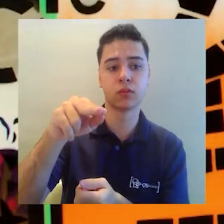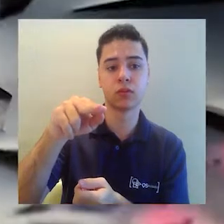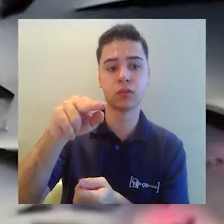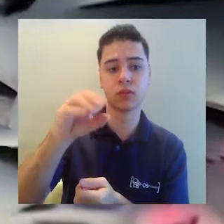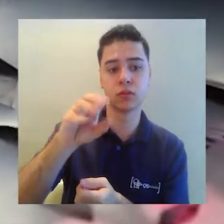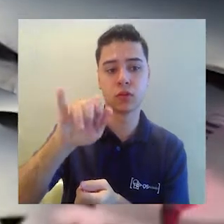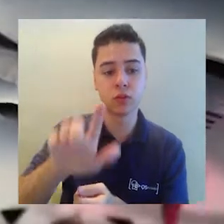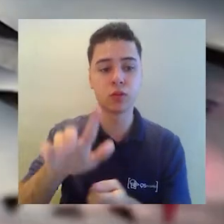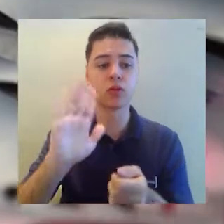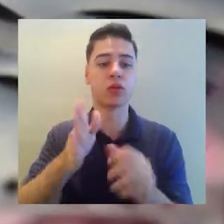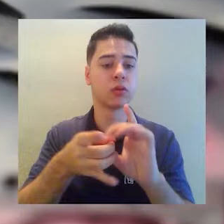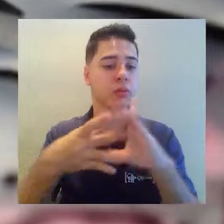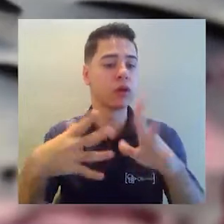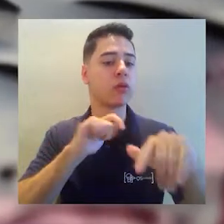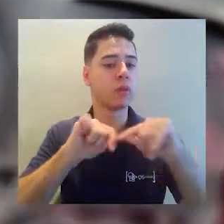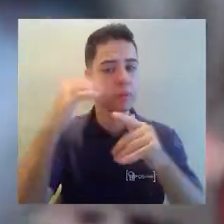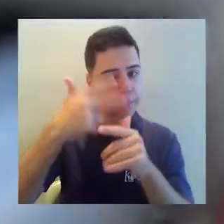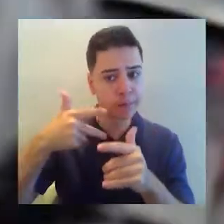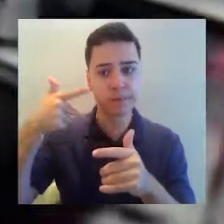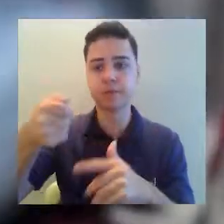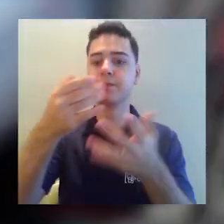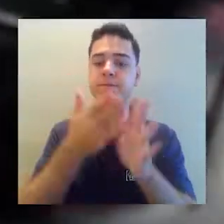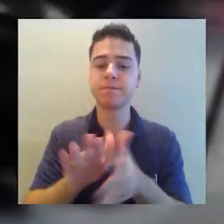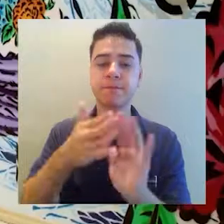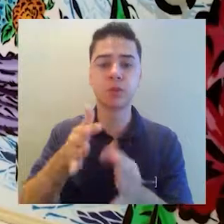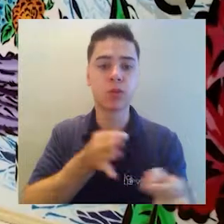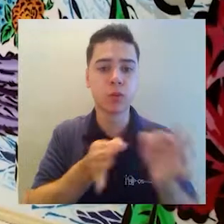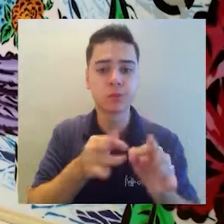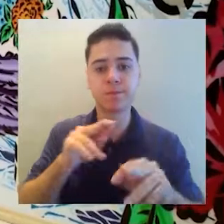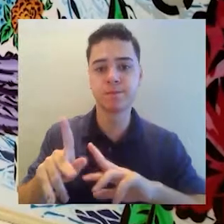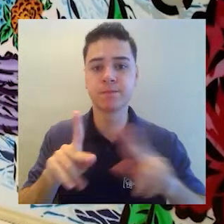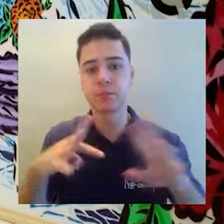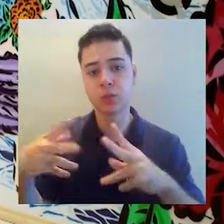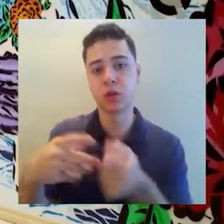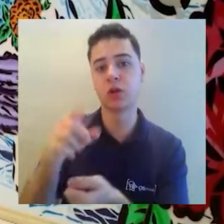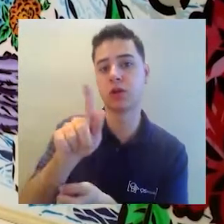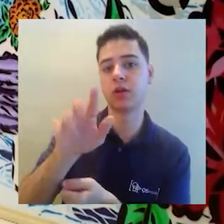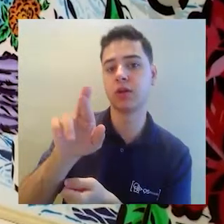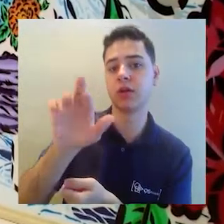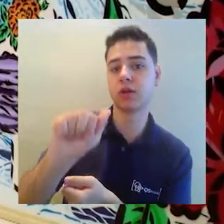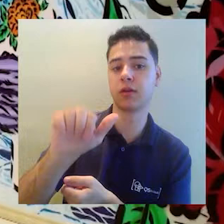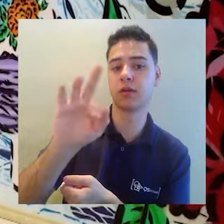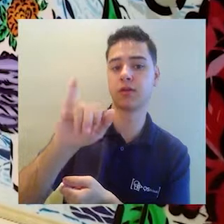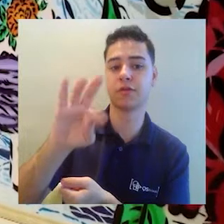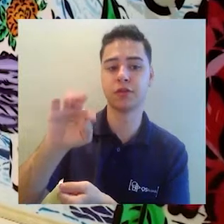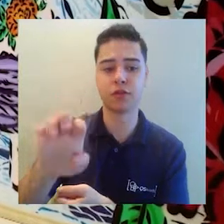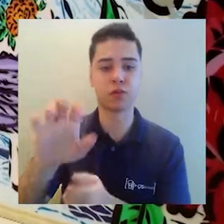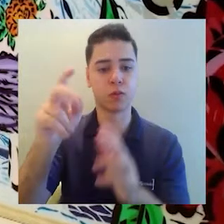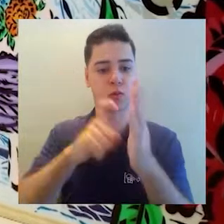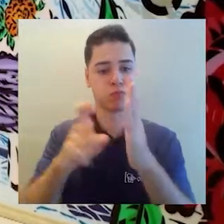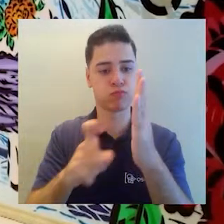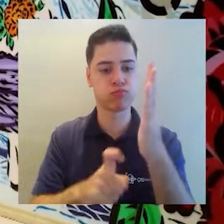foi incorporado e permitiu a criação de trabalhos mais elaborados e produzidos com uma dinâmica bem diferente do grafite.